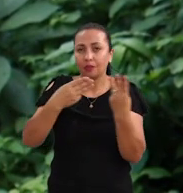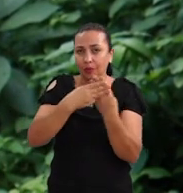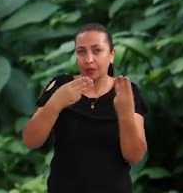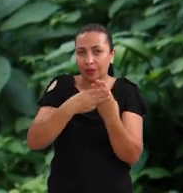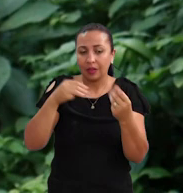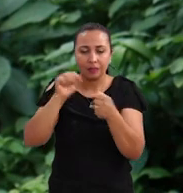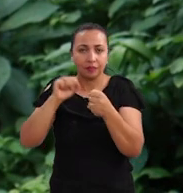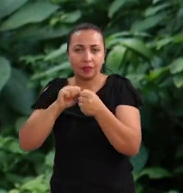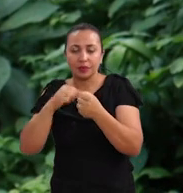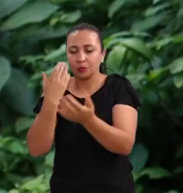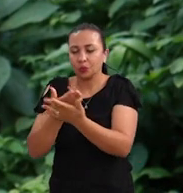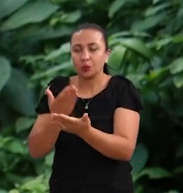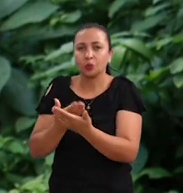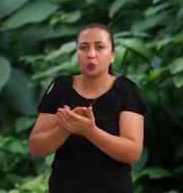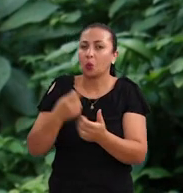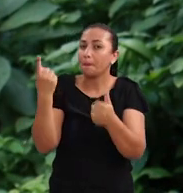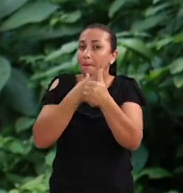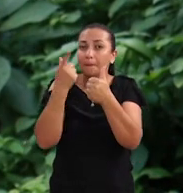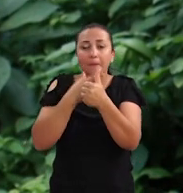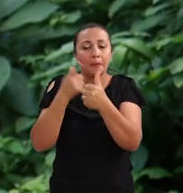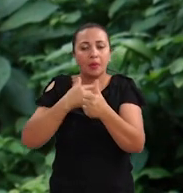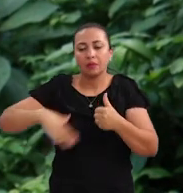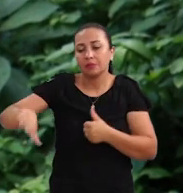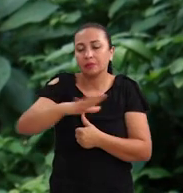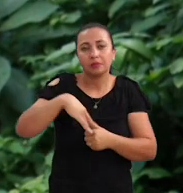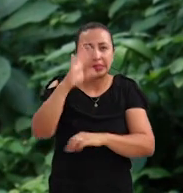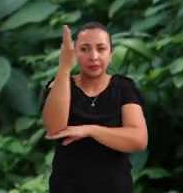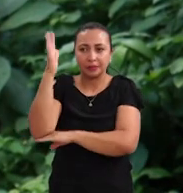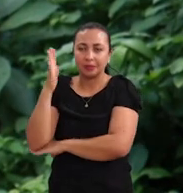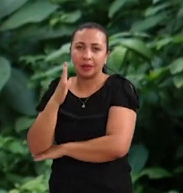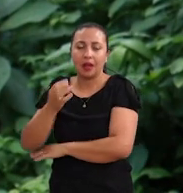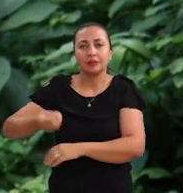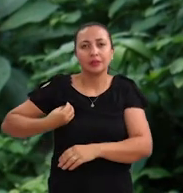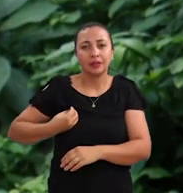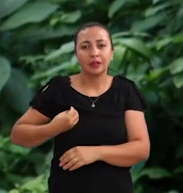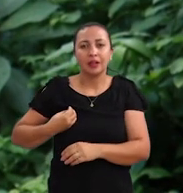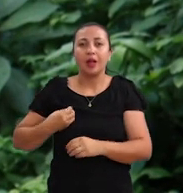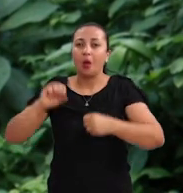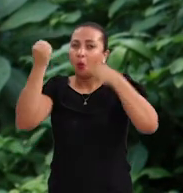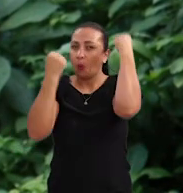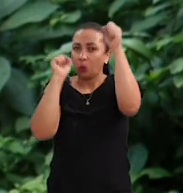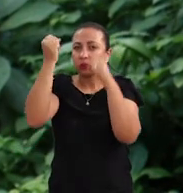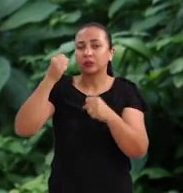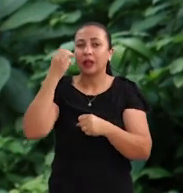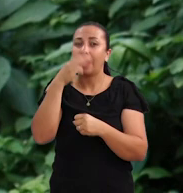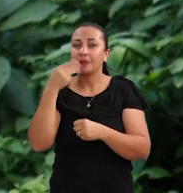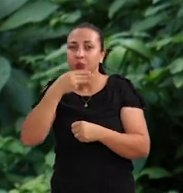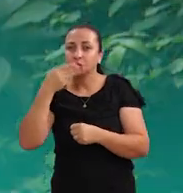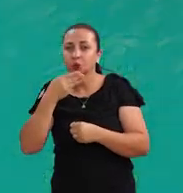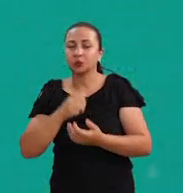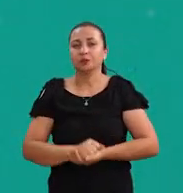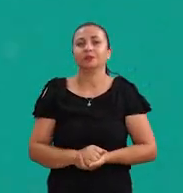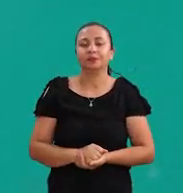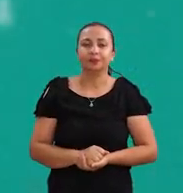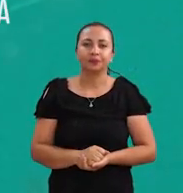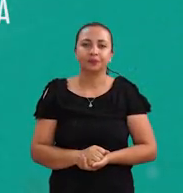Federal da Paraíba está realizando um estudo inédito em uma área de mata pertencente a uma usina de cana-de-açúcar.